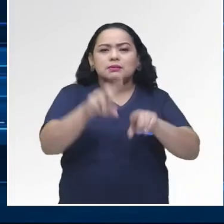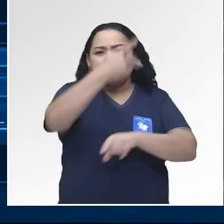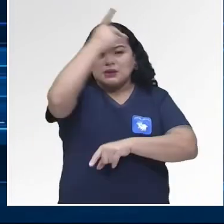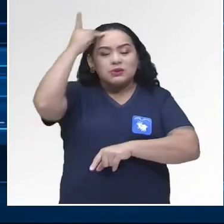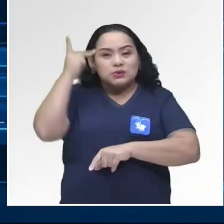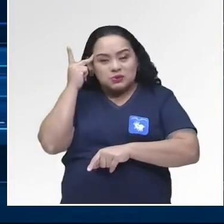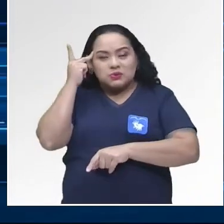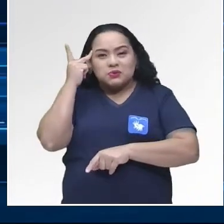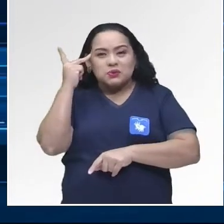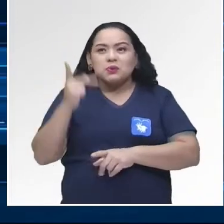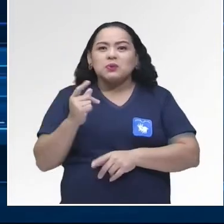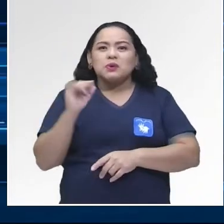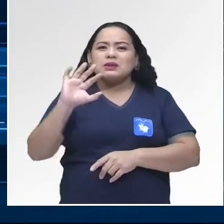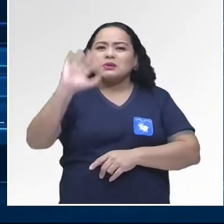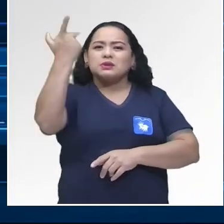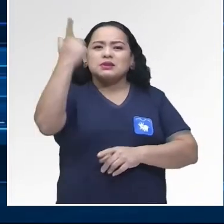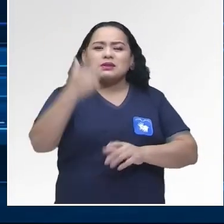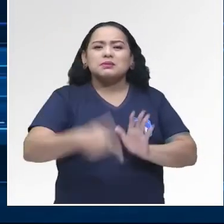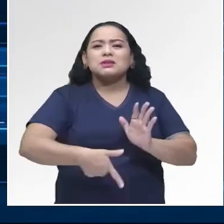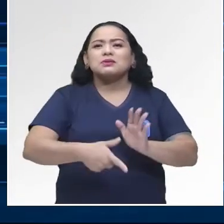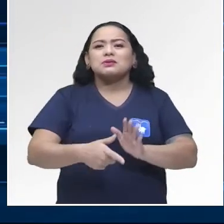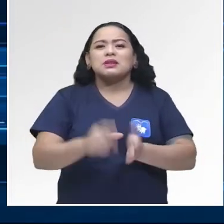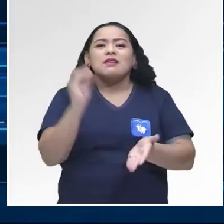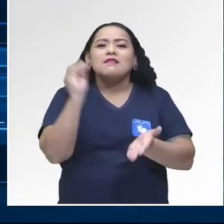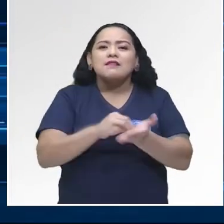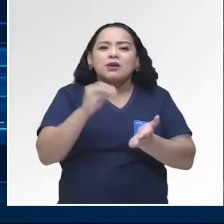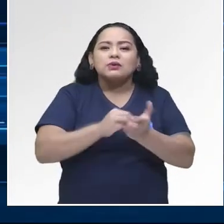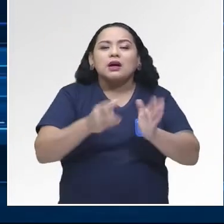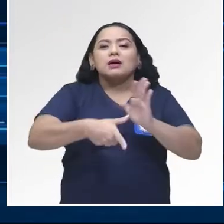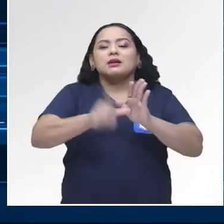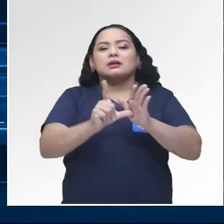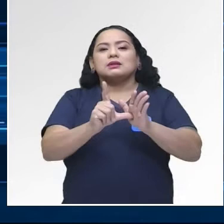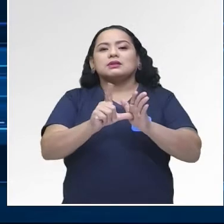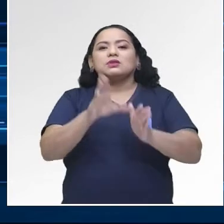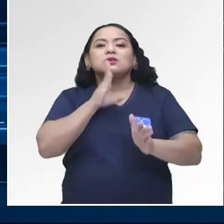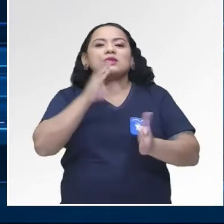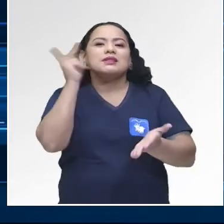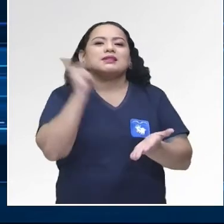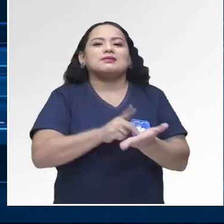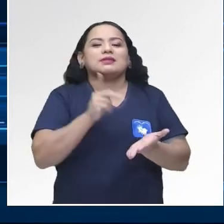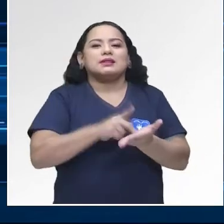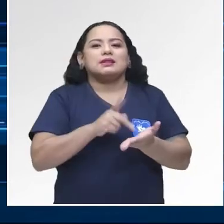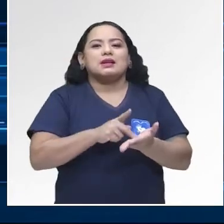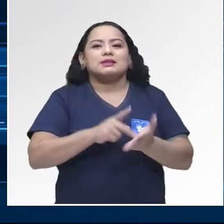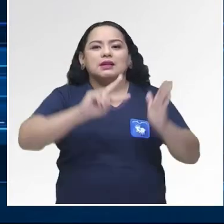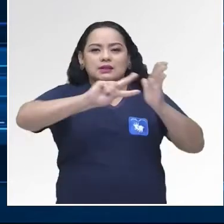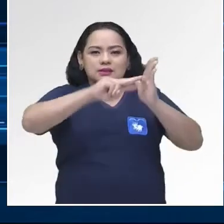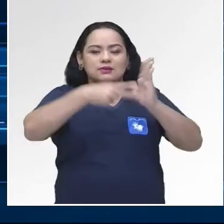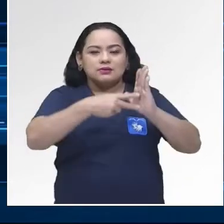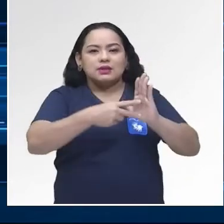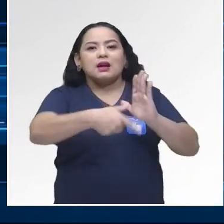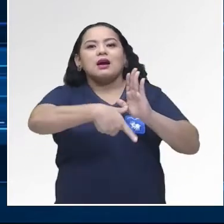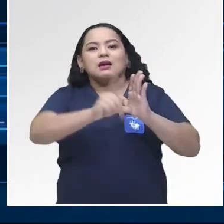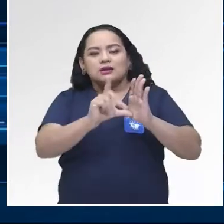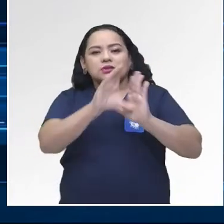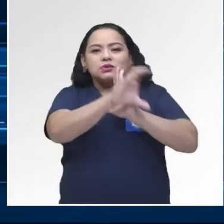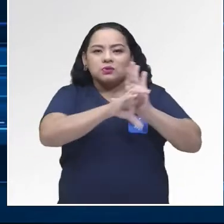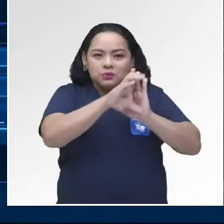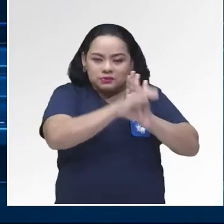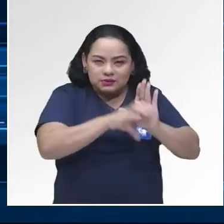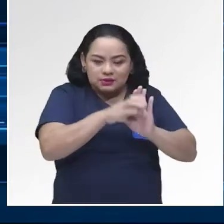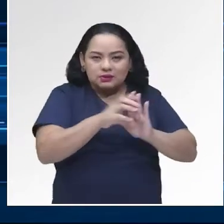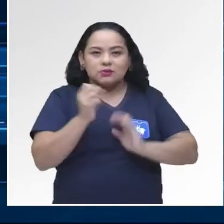coisas, sem conhecer a verdade, né? Então, isso é preconceito. Então,